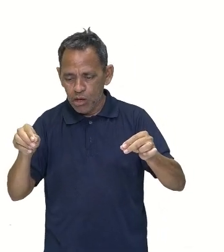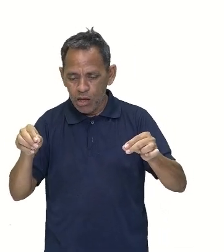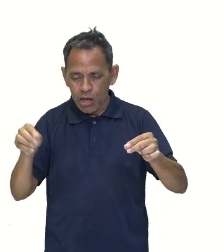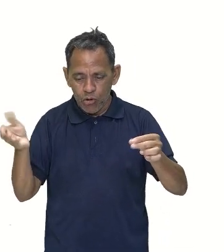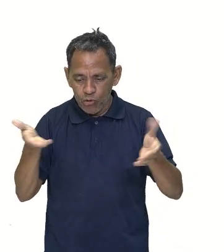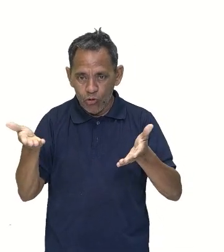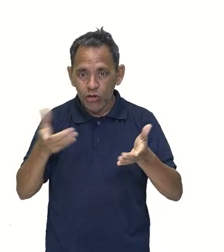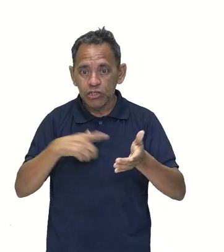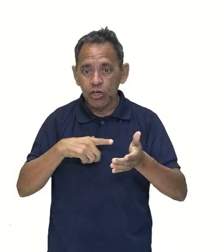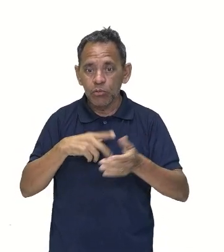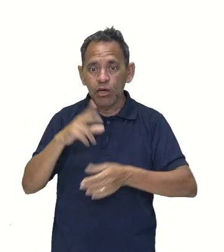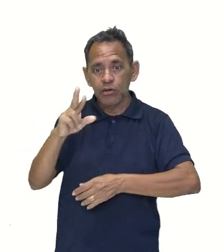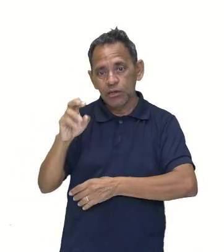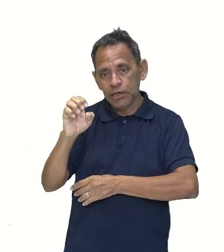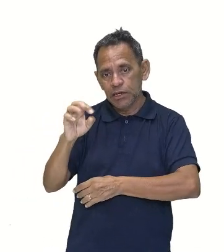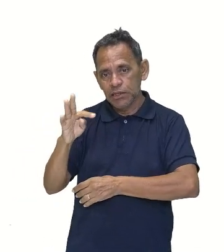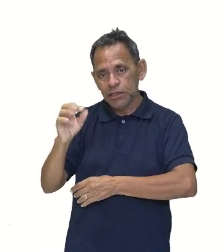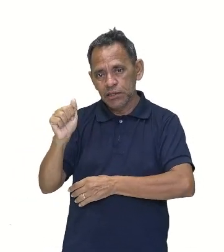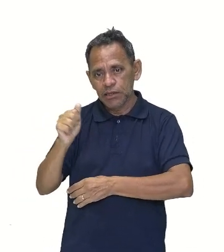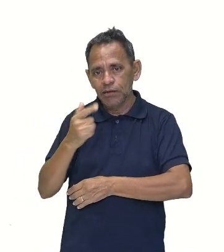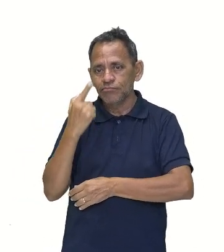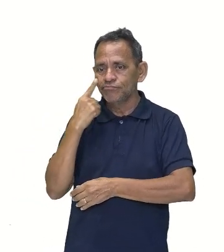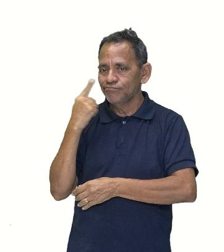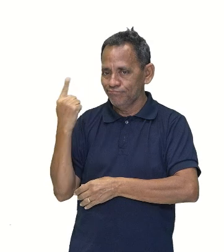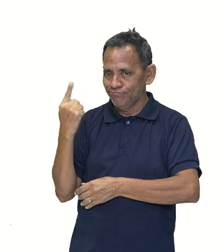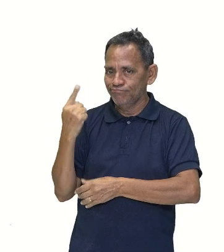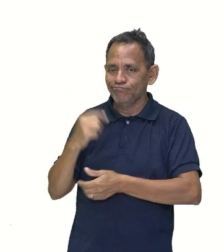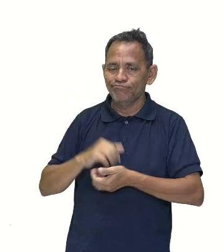Olha só. Você terá uma reta.